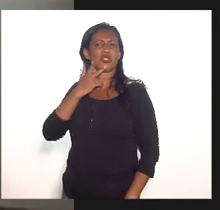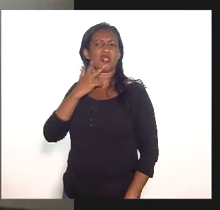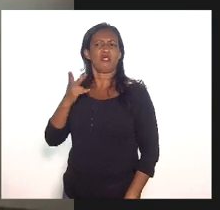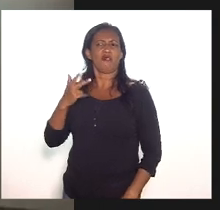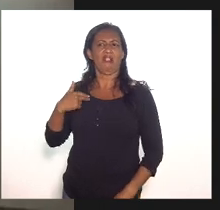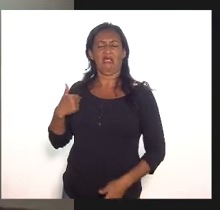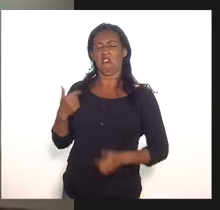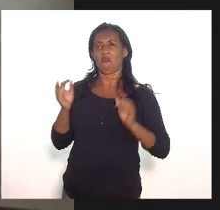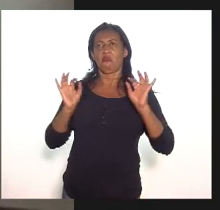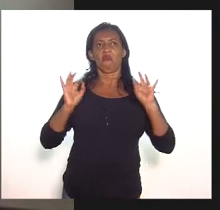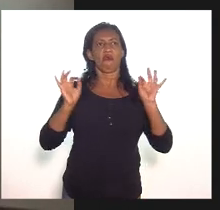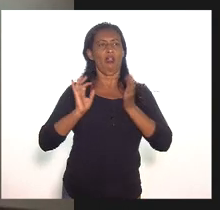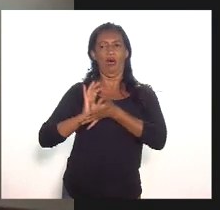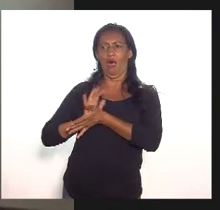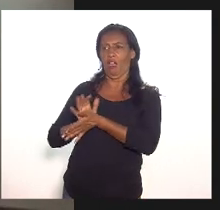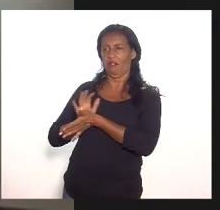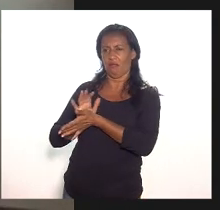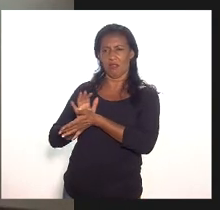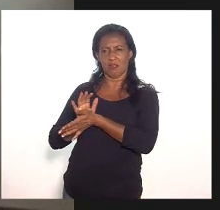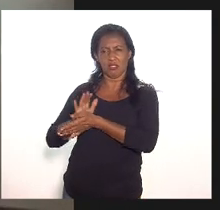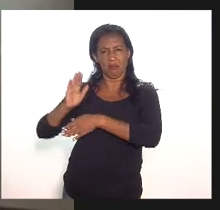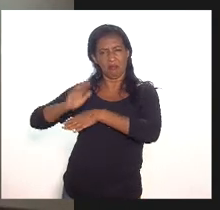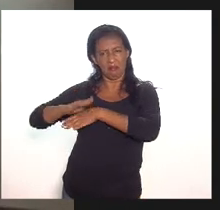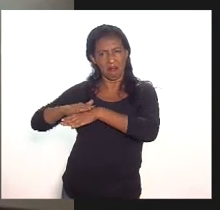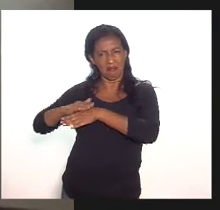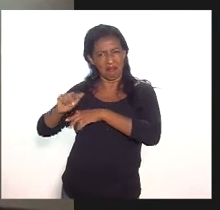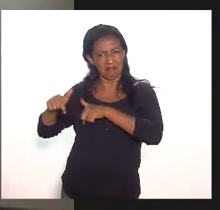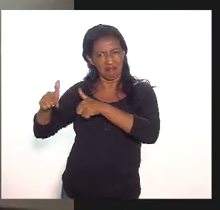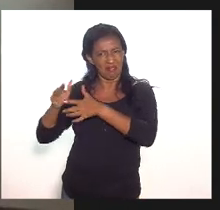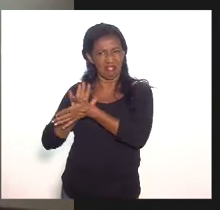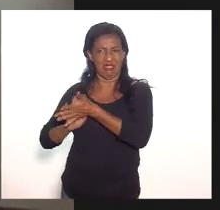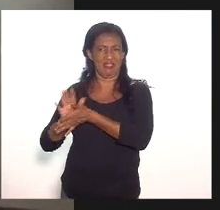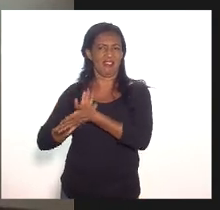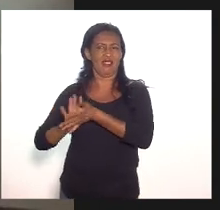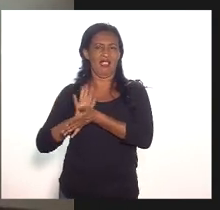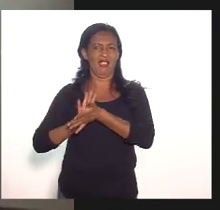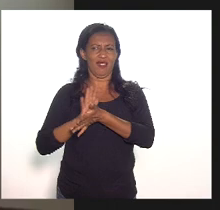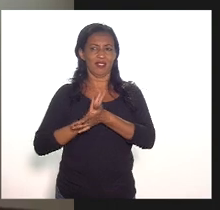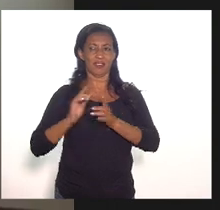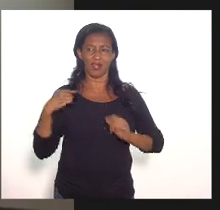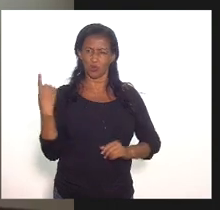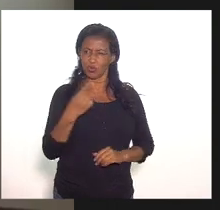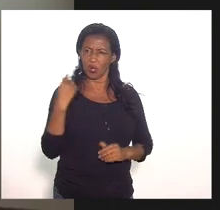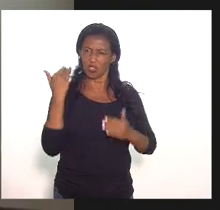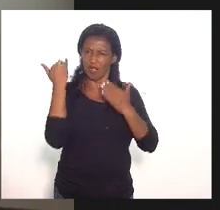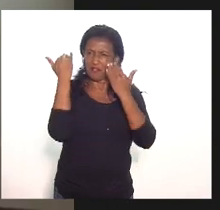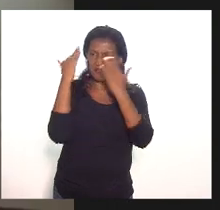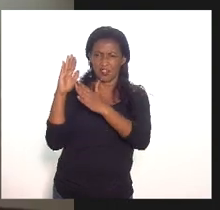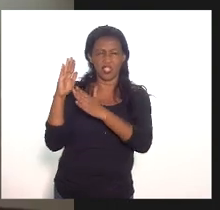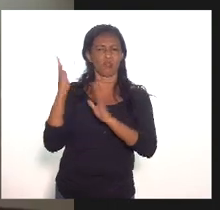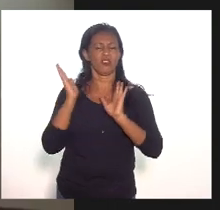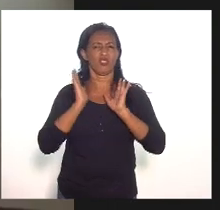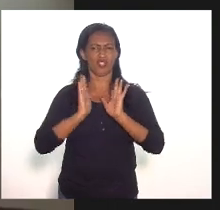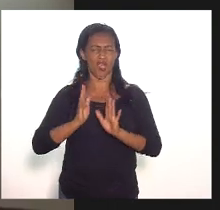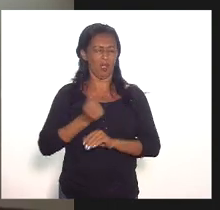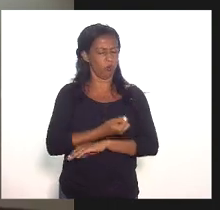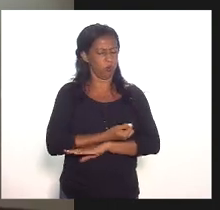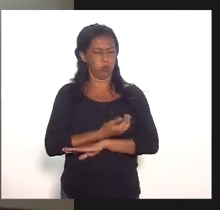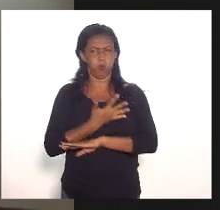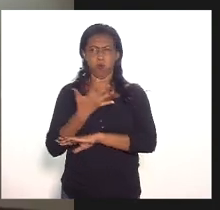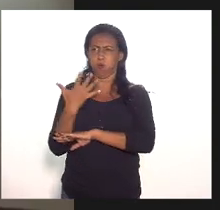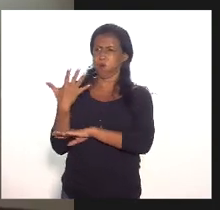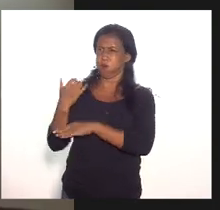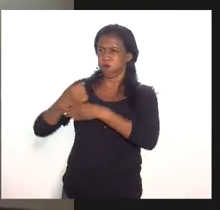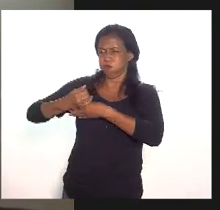não racista, mas não praticam isso no cotidiano. Nós aqui já fomos vítimas inúmeras vezes de